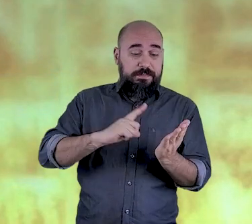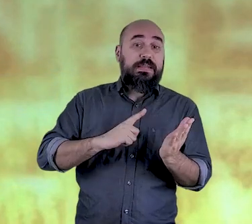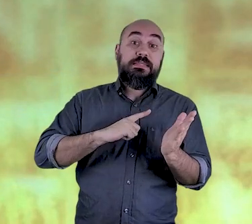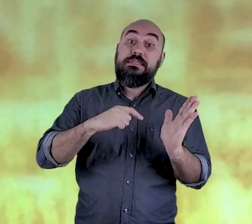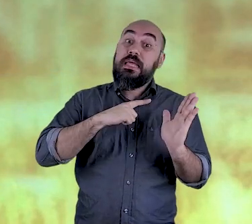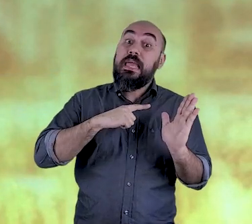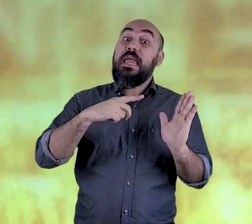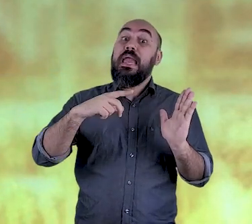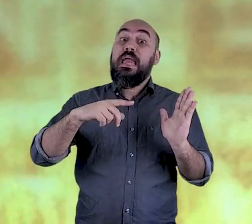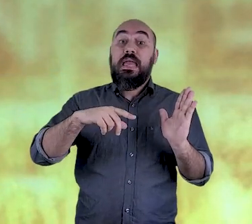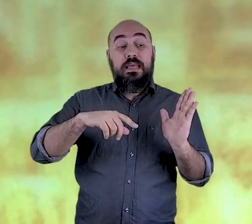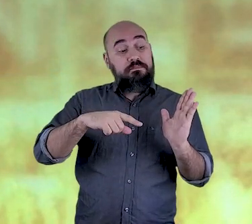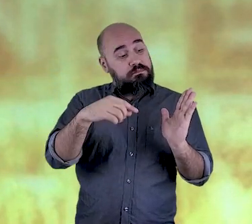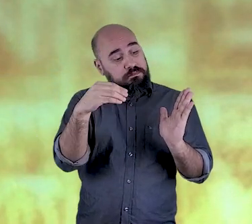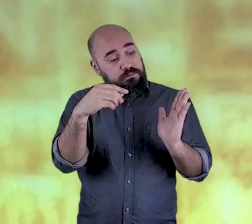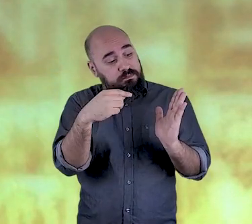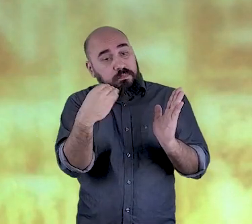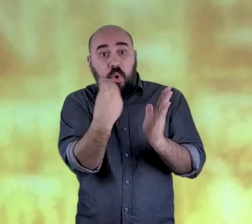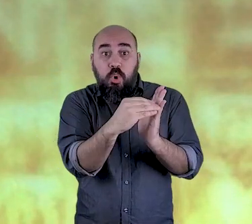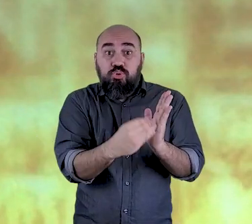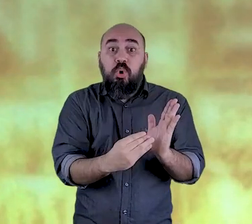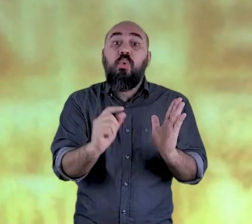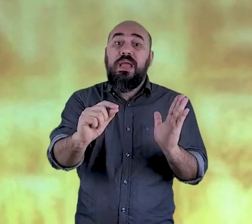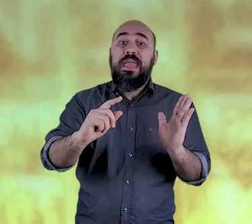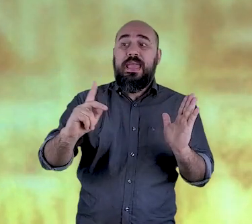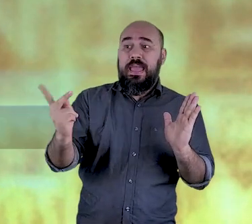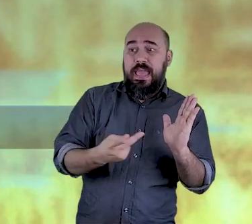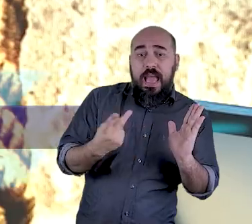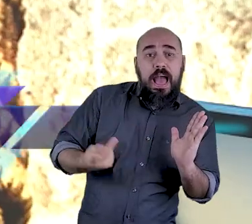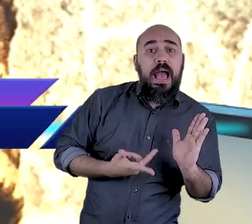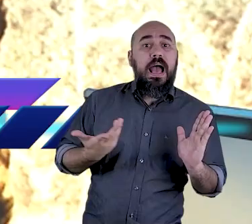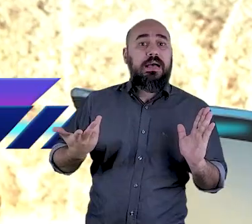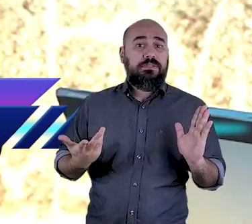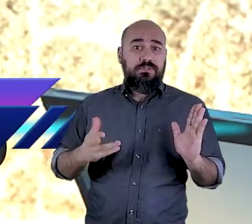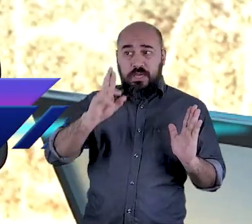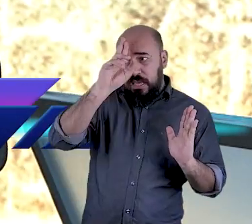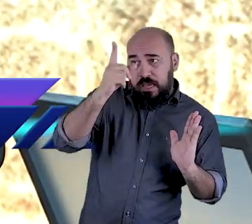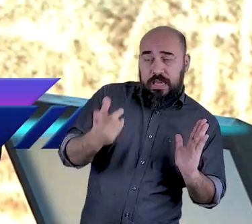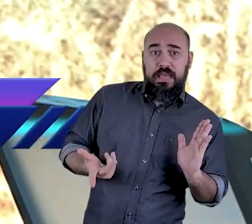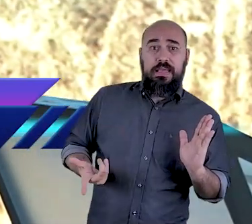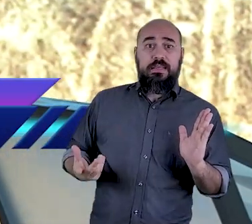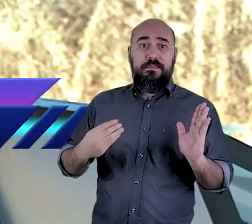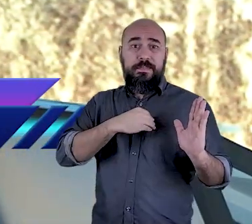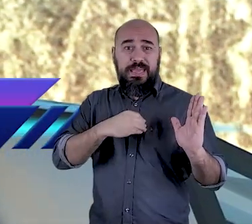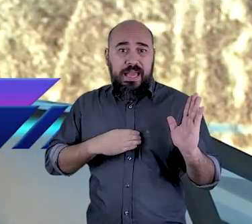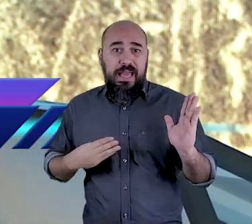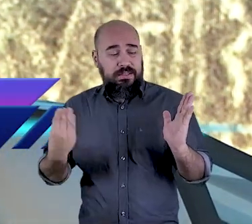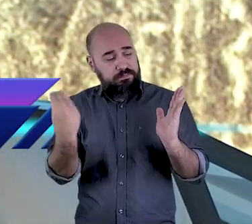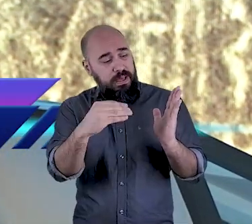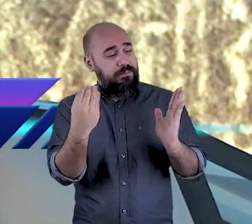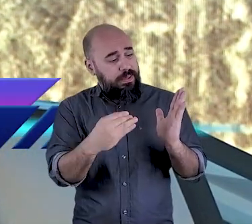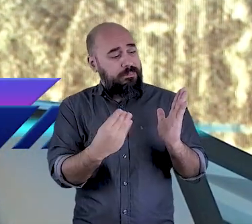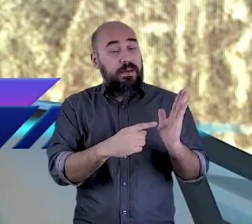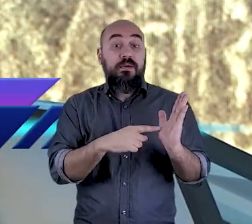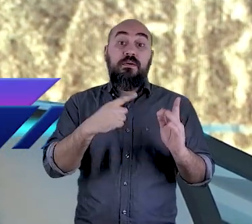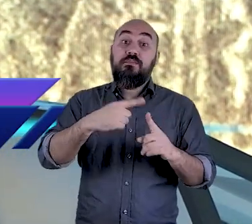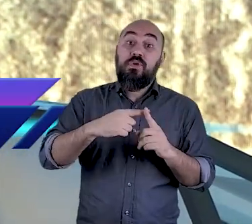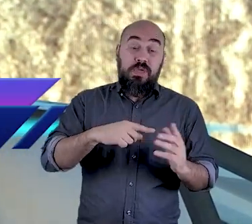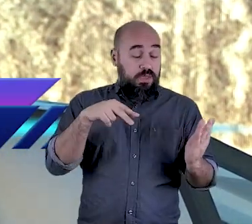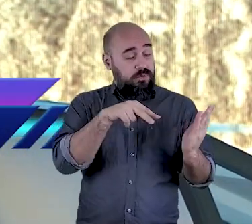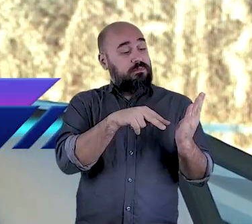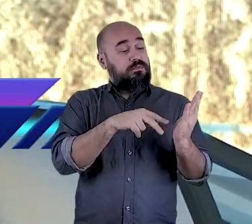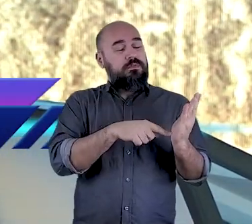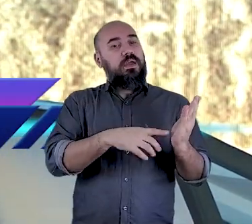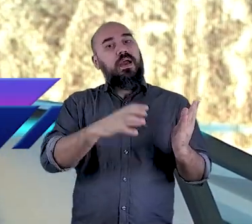aprenda entenda e não faça igual tudo o que aconteceu com Israel o cativeiro